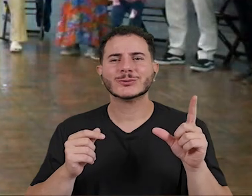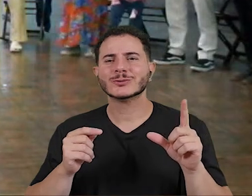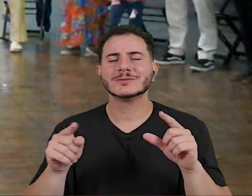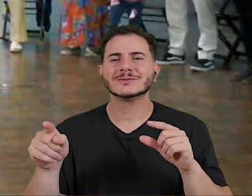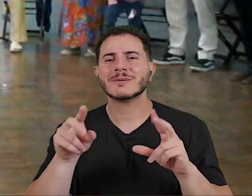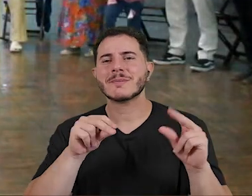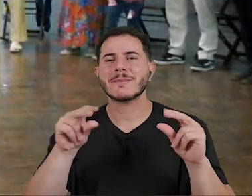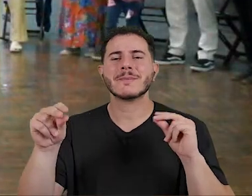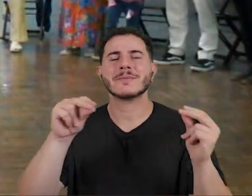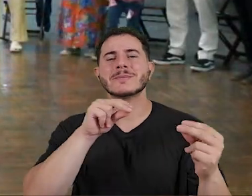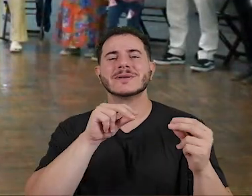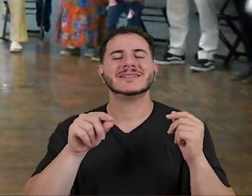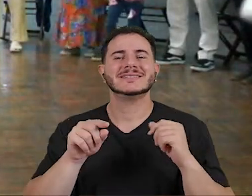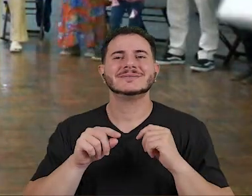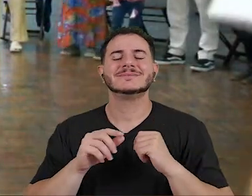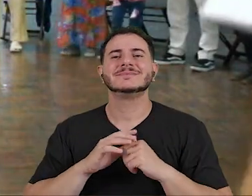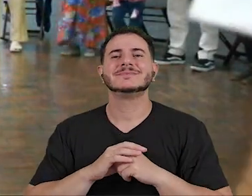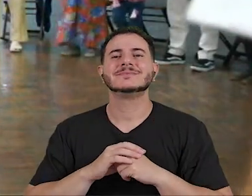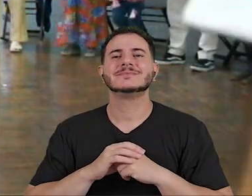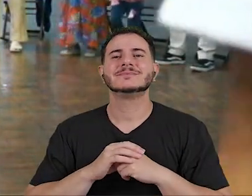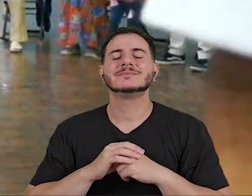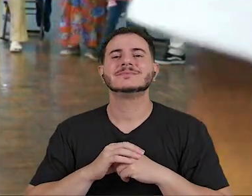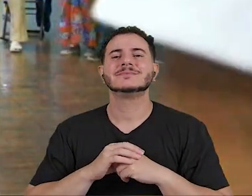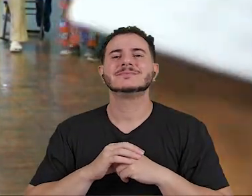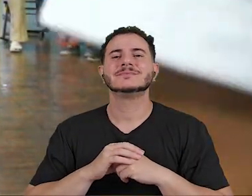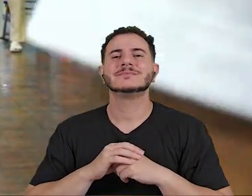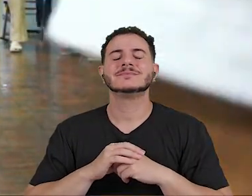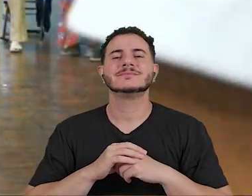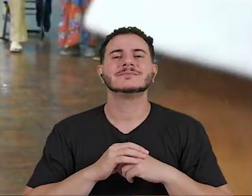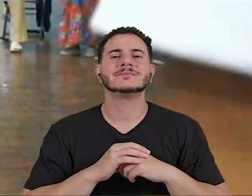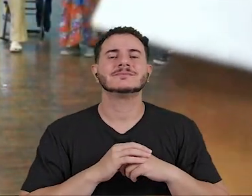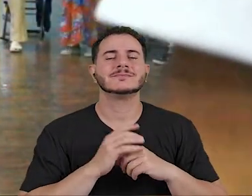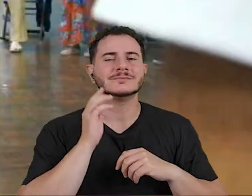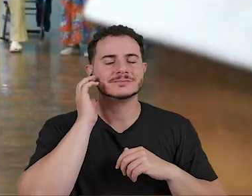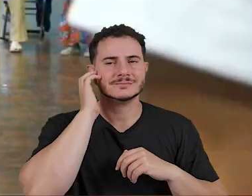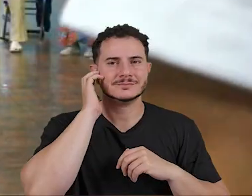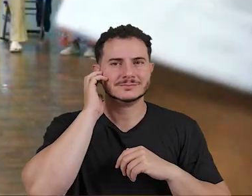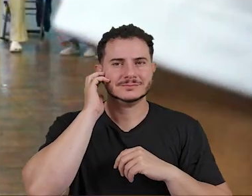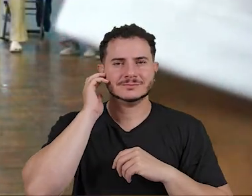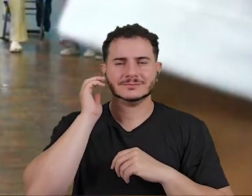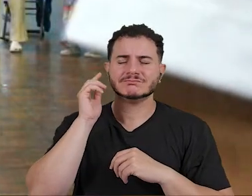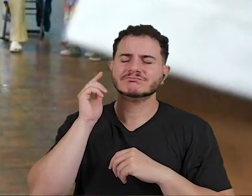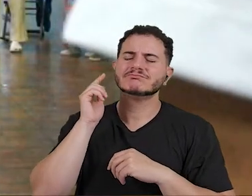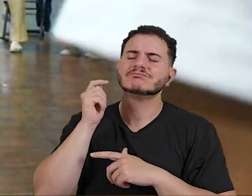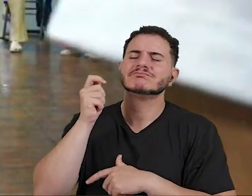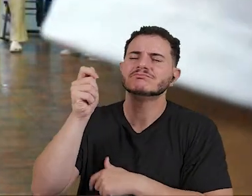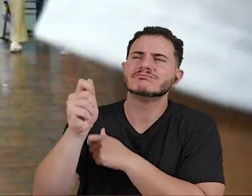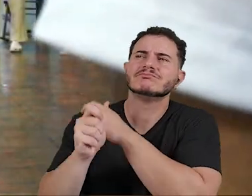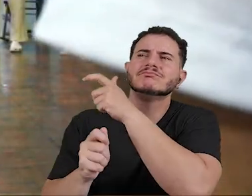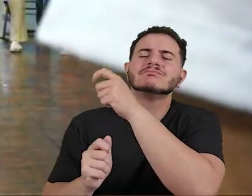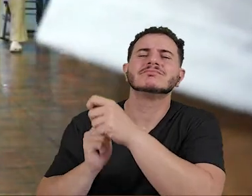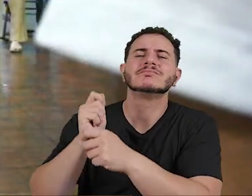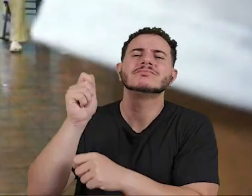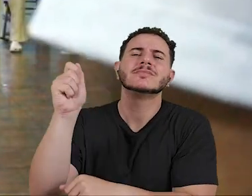Raiz, levanta tua bandeira, que a brincadeira já